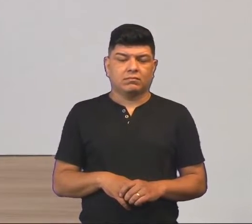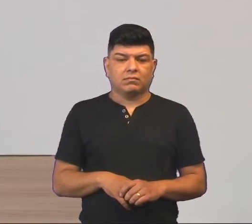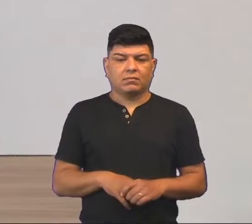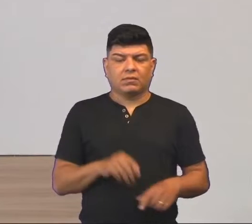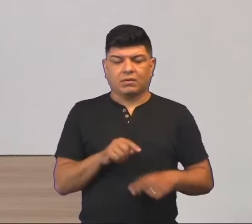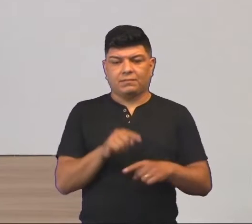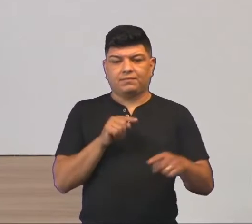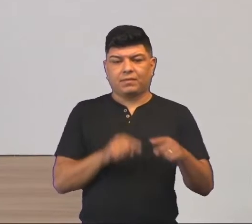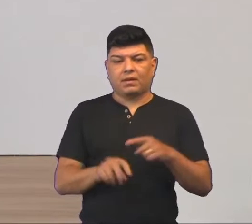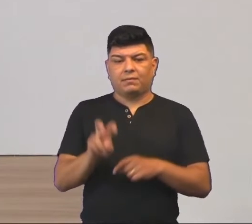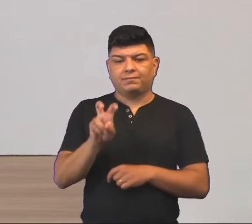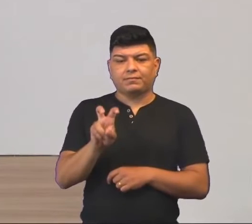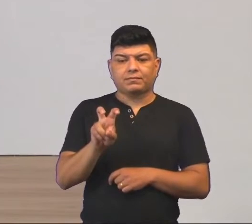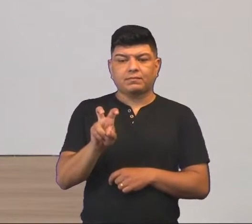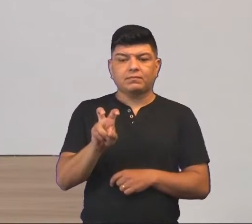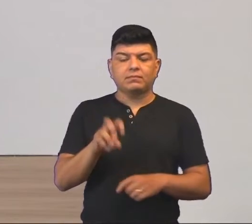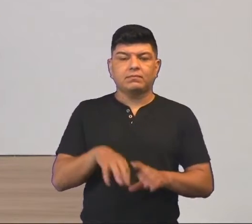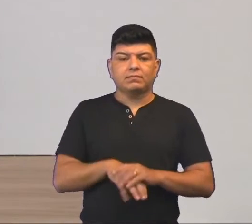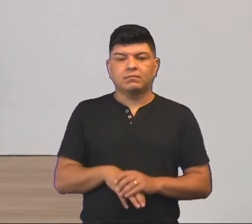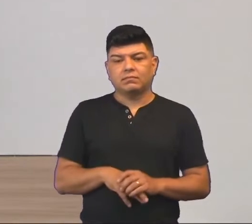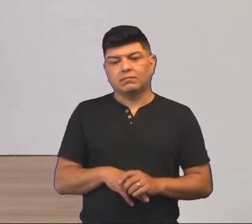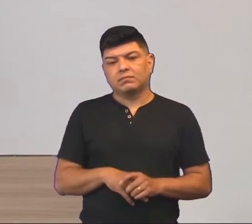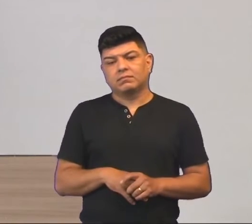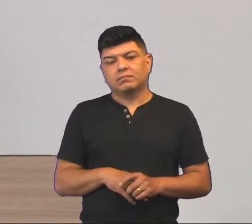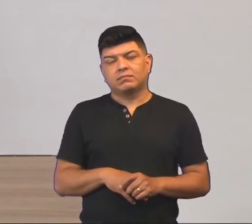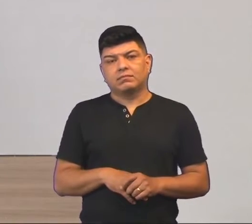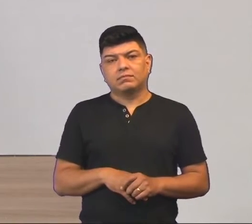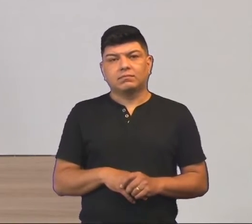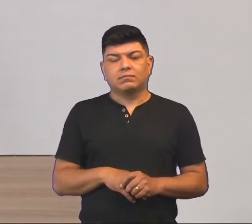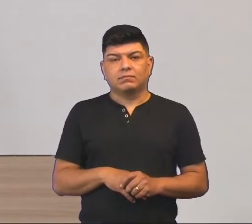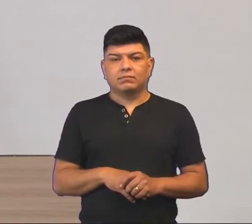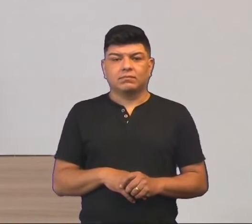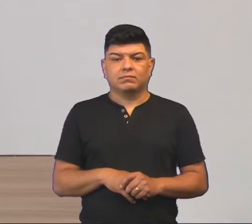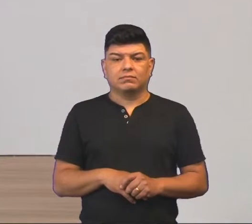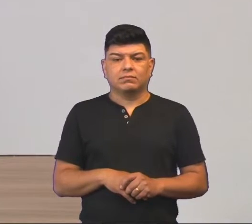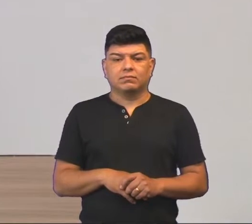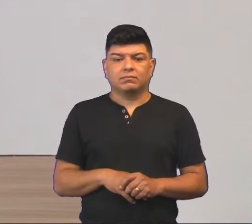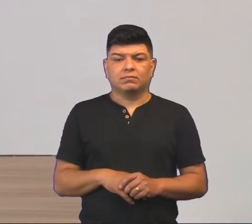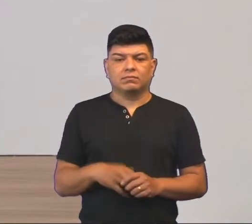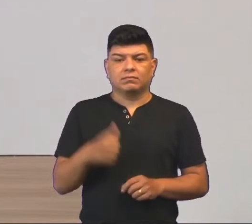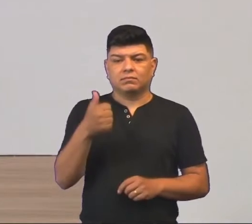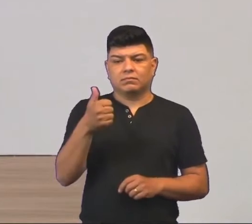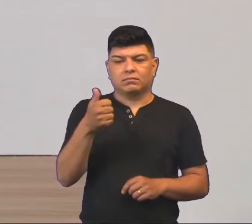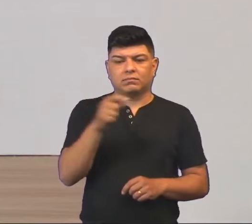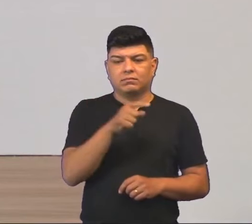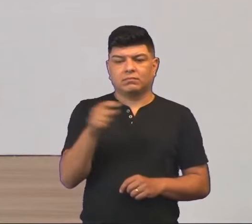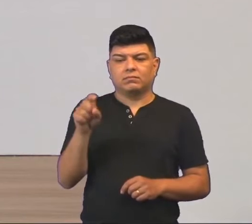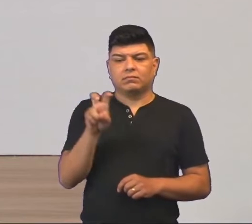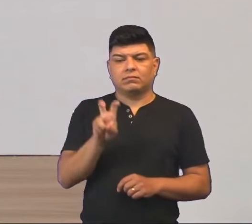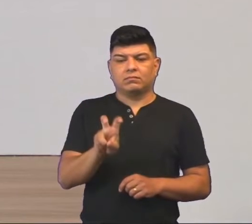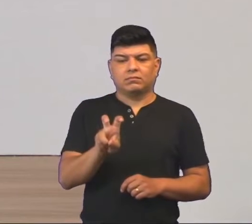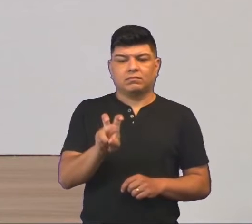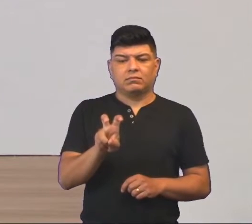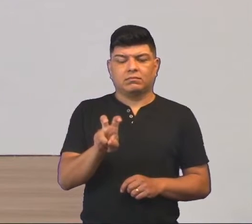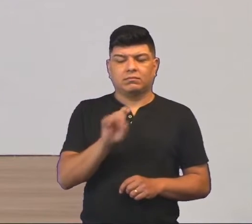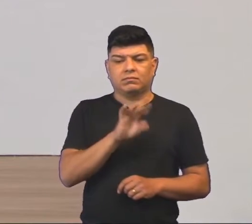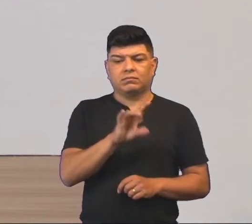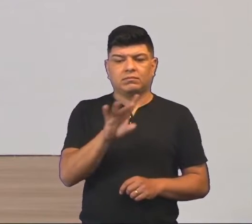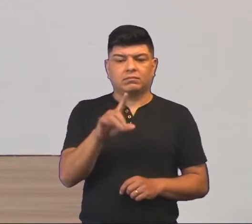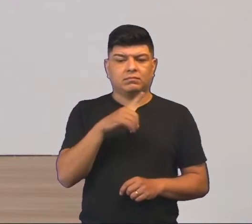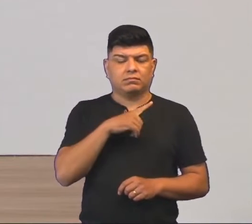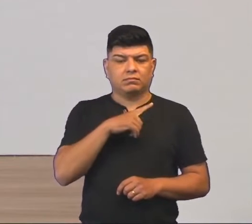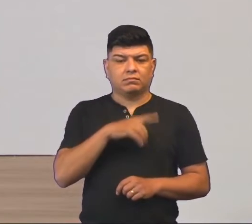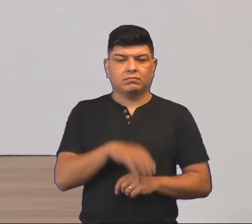Eu dividindo ela em 5 partes, ele fica dessa forma aí, ó. 1/5, ó. 1/5 cada